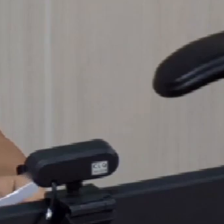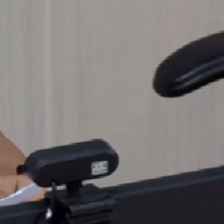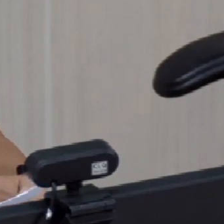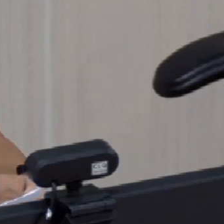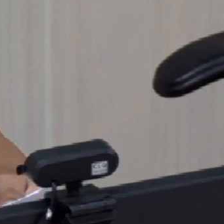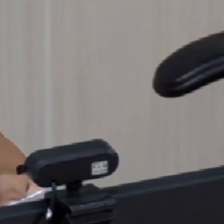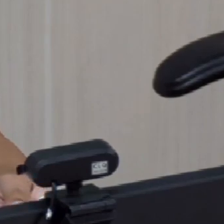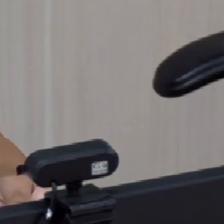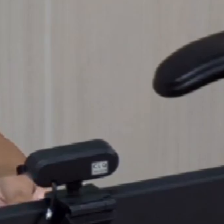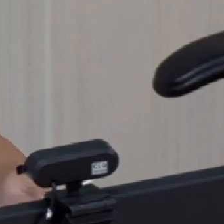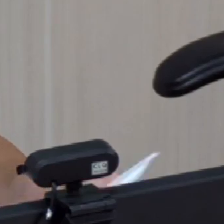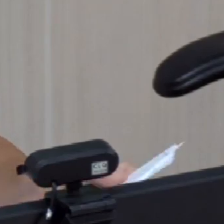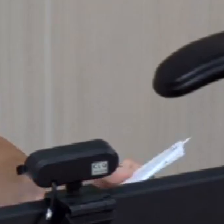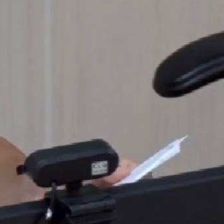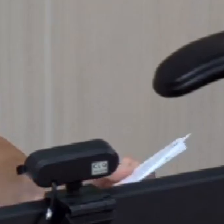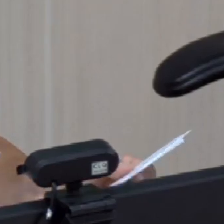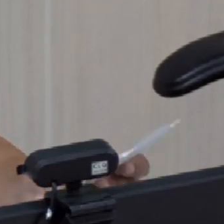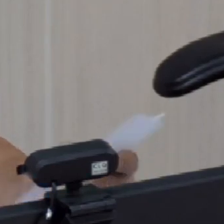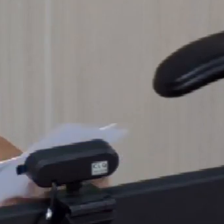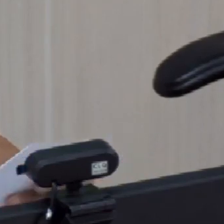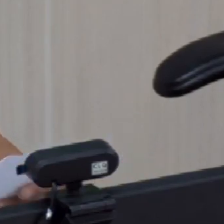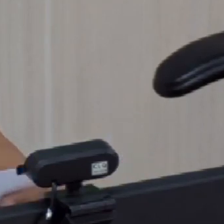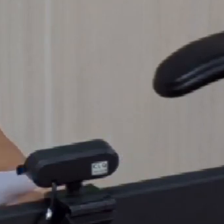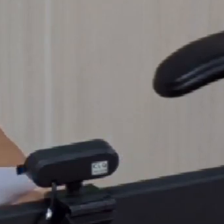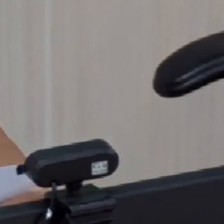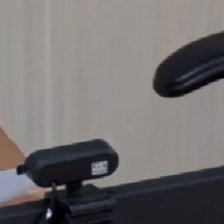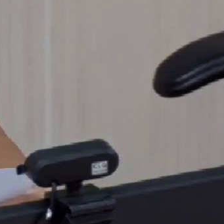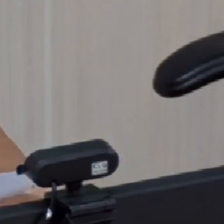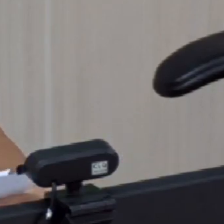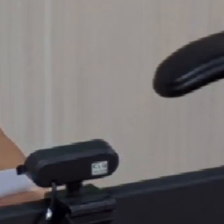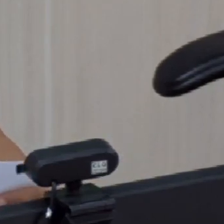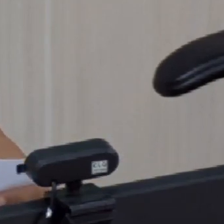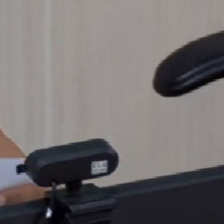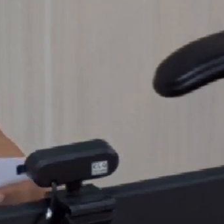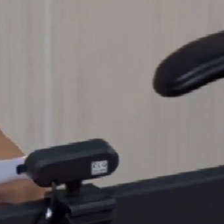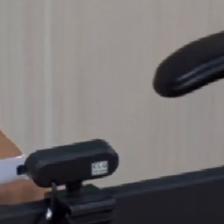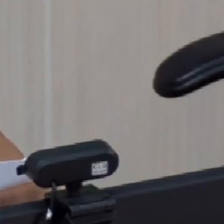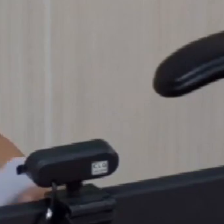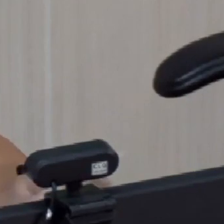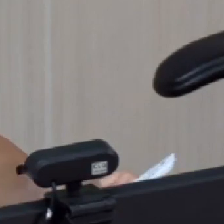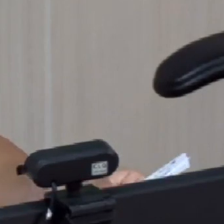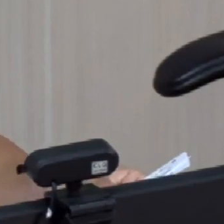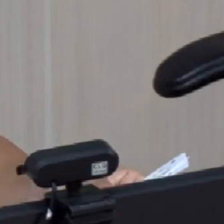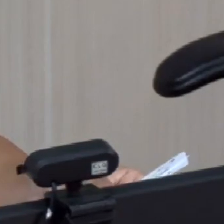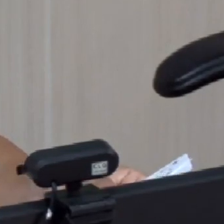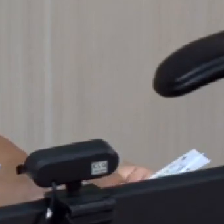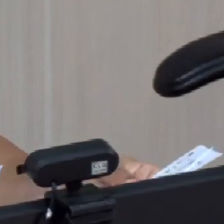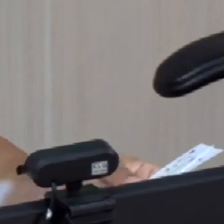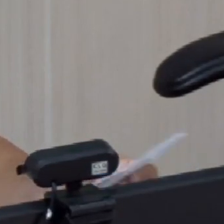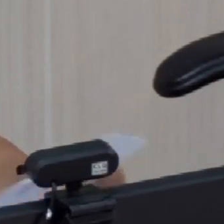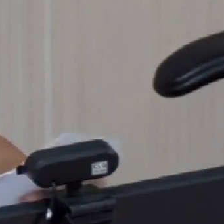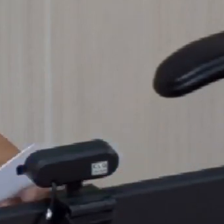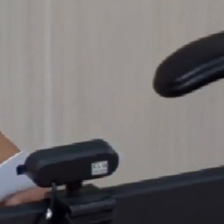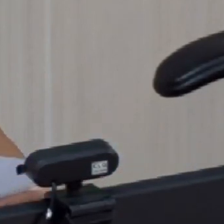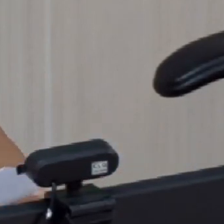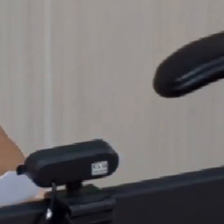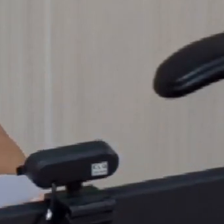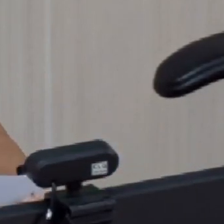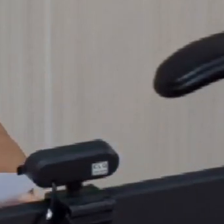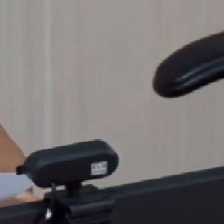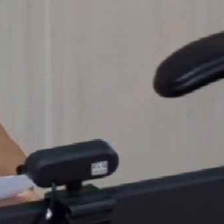Gilberto Ramos, secretário municipal de Adjunto da Fazenda. O Leandro Pereira, também, que é nosso secretário de Obras e